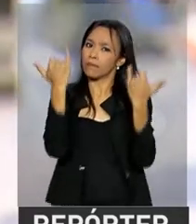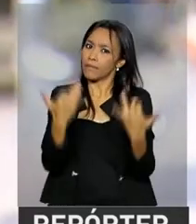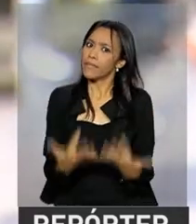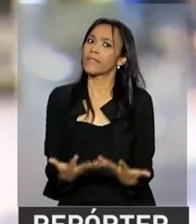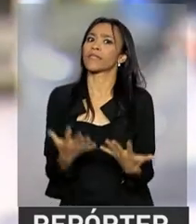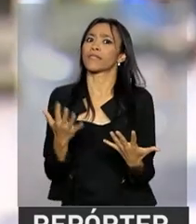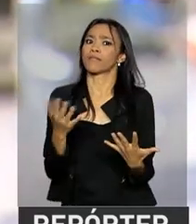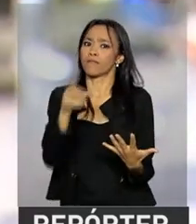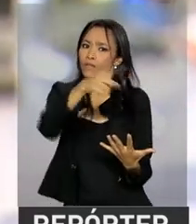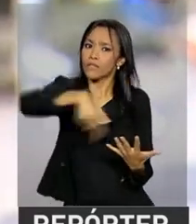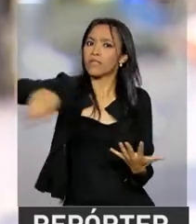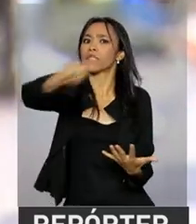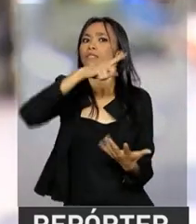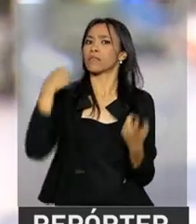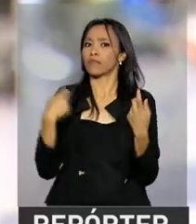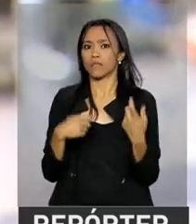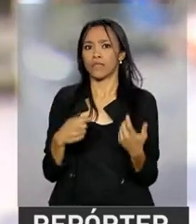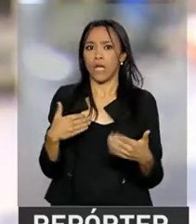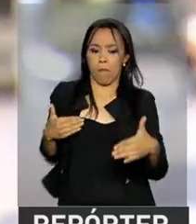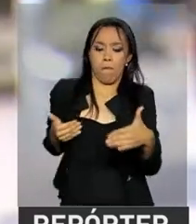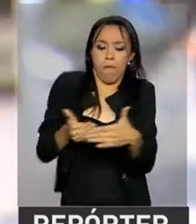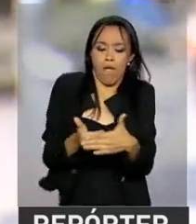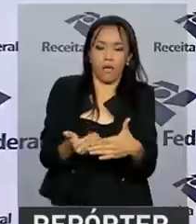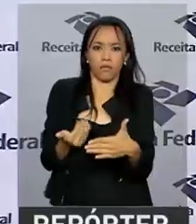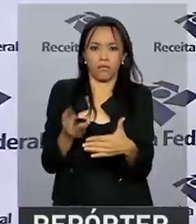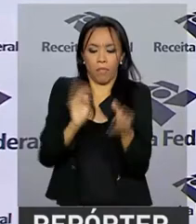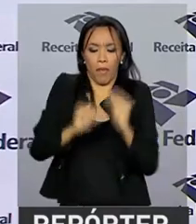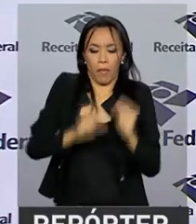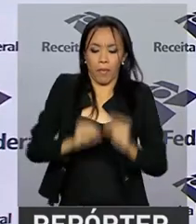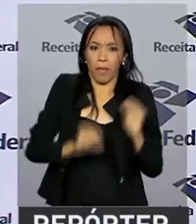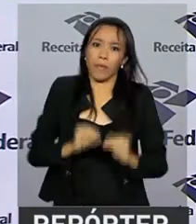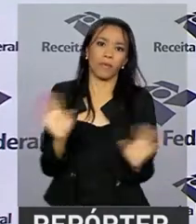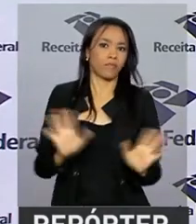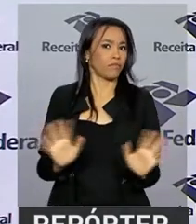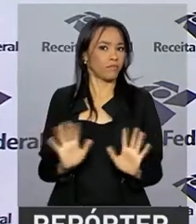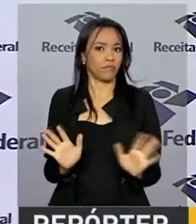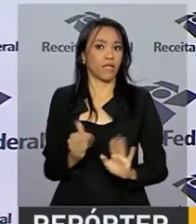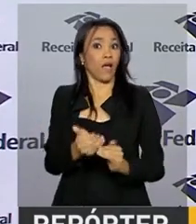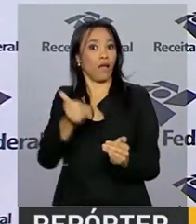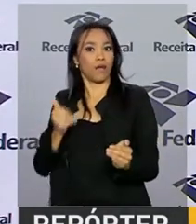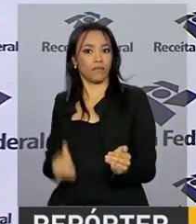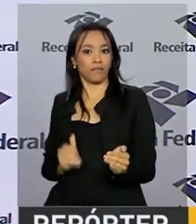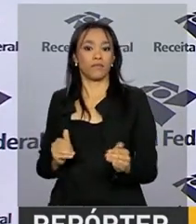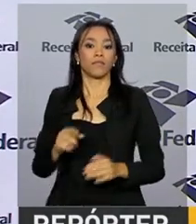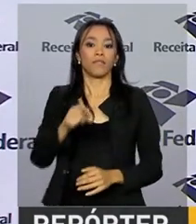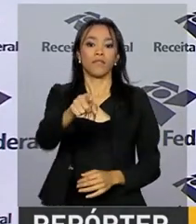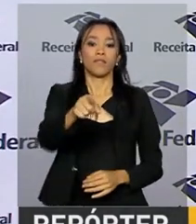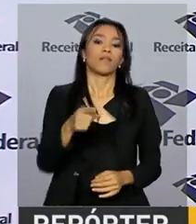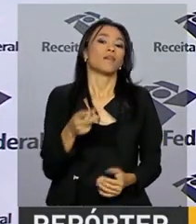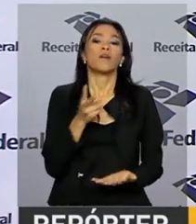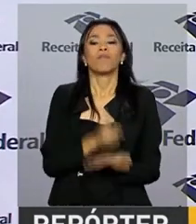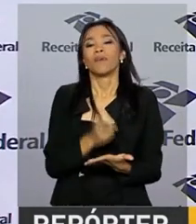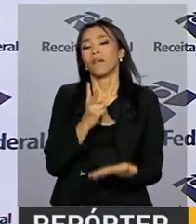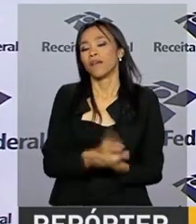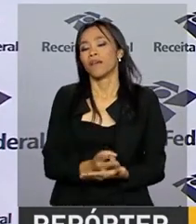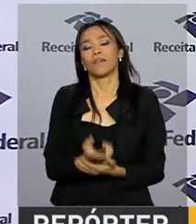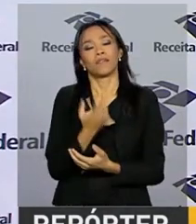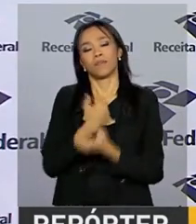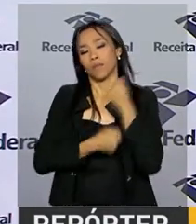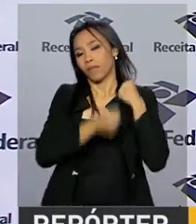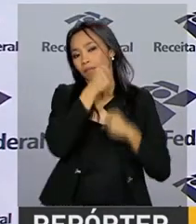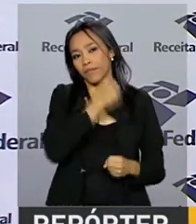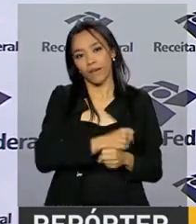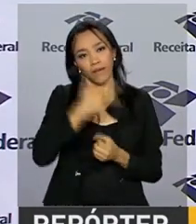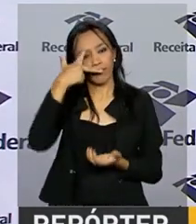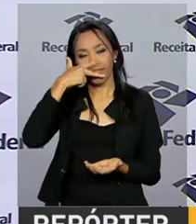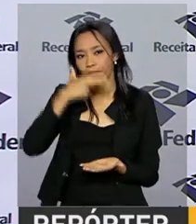que o contribuinte não deixe para a última hora comportamento contribuindo esse ano tem sido o mesmo dos anos anteriores o número